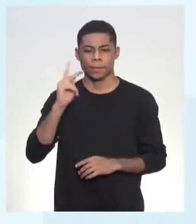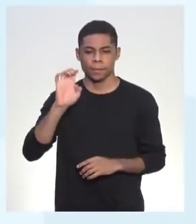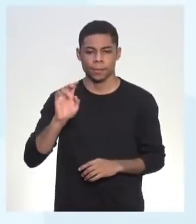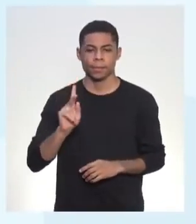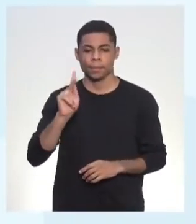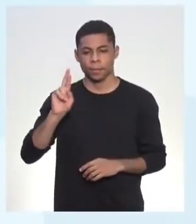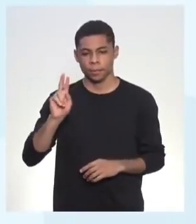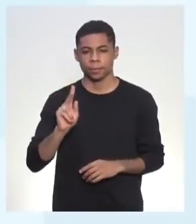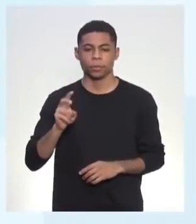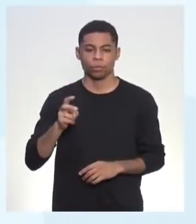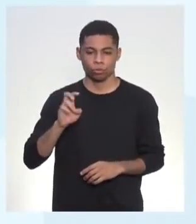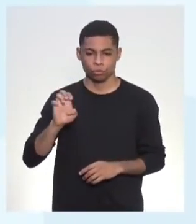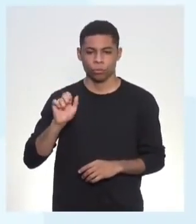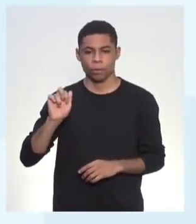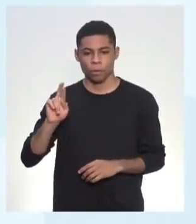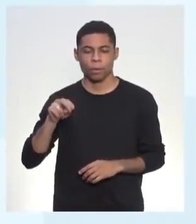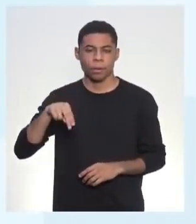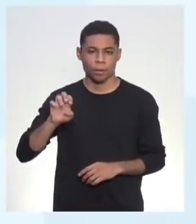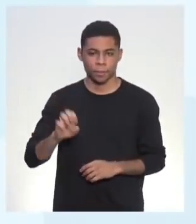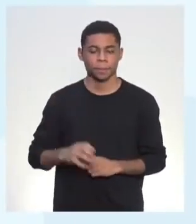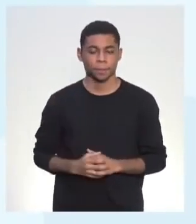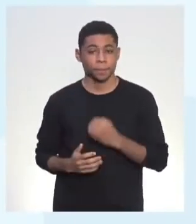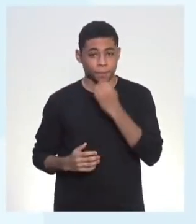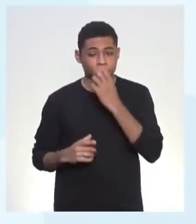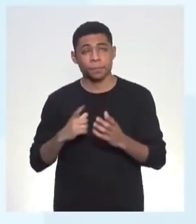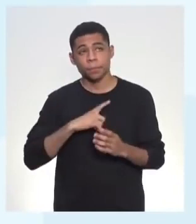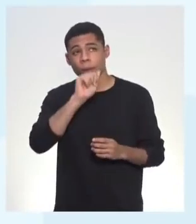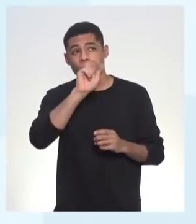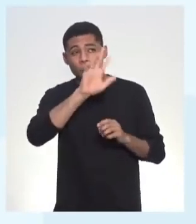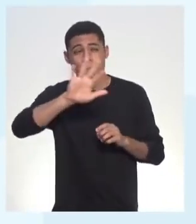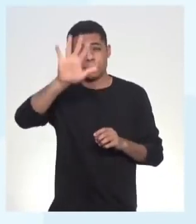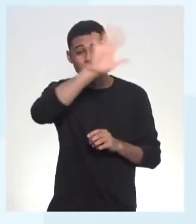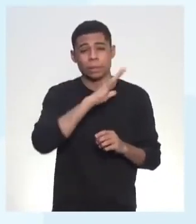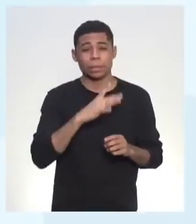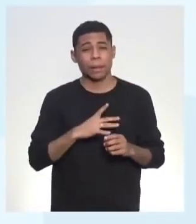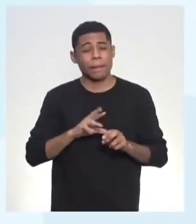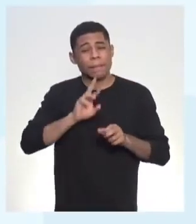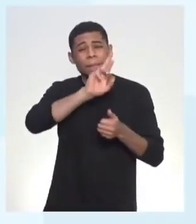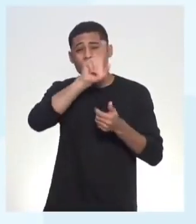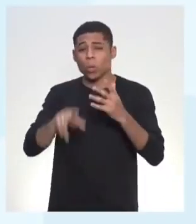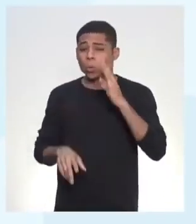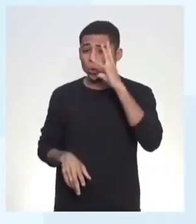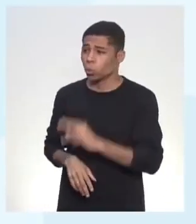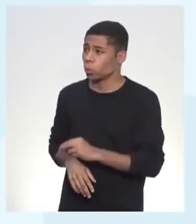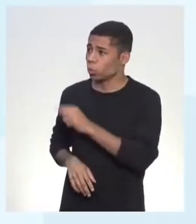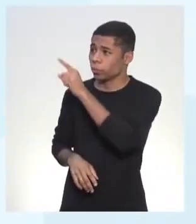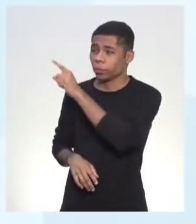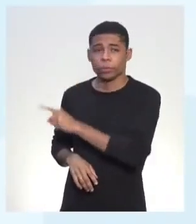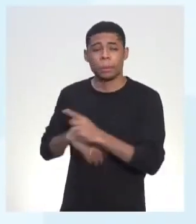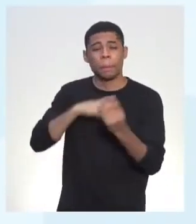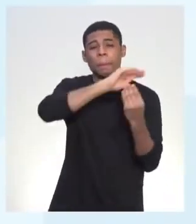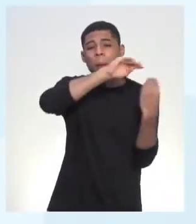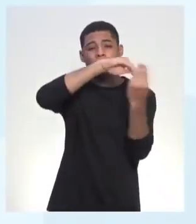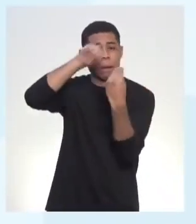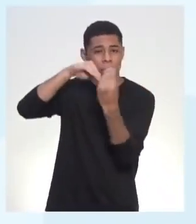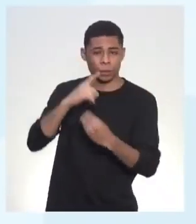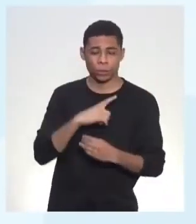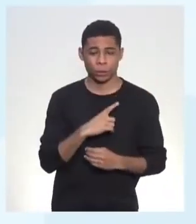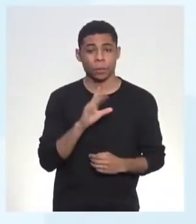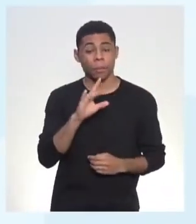criptônio, xenônio, argônio, neônio. Então, na nossa atmosfera, eu tenho naturalmente todos esses gases. Só que a